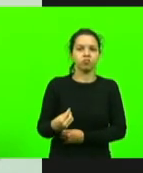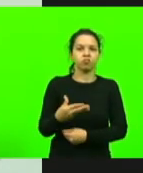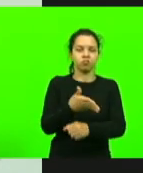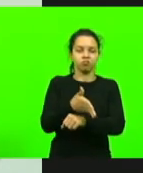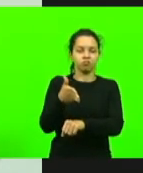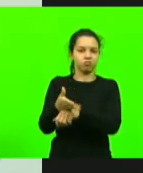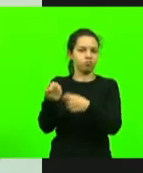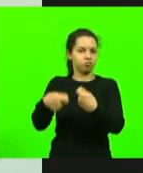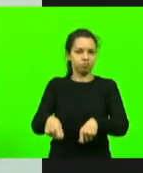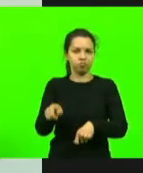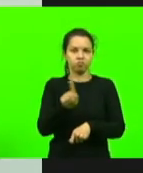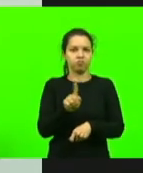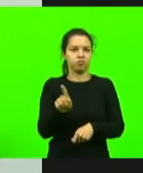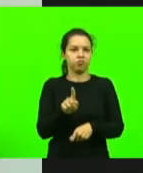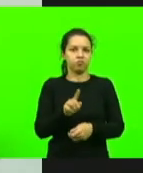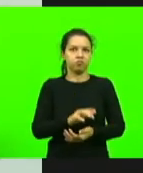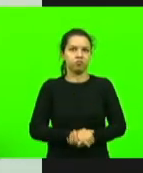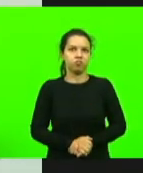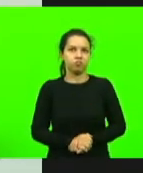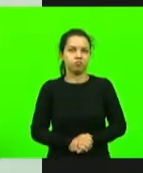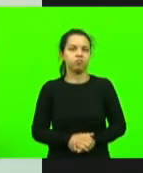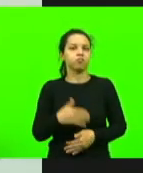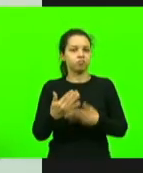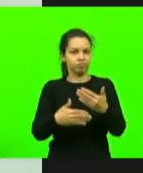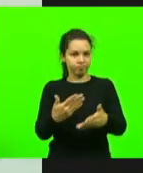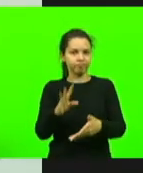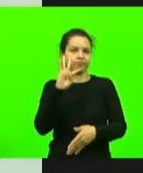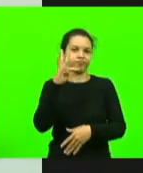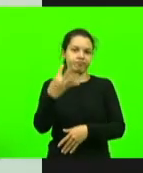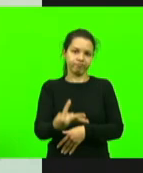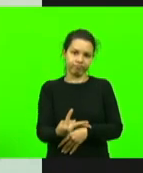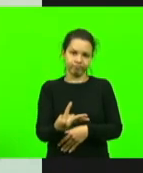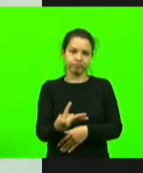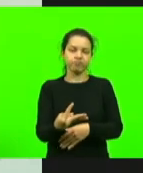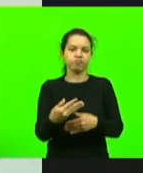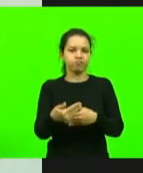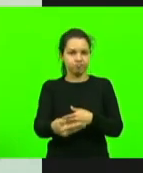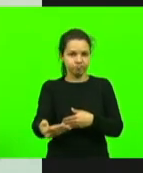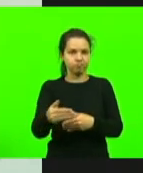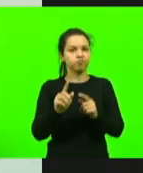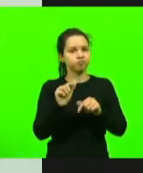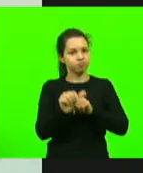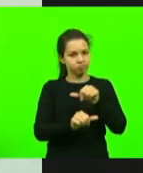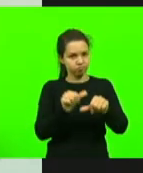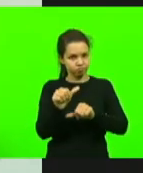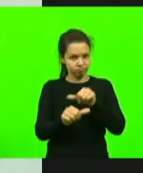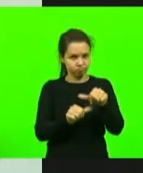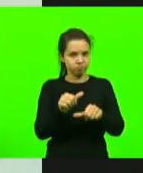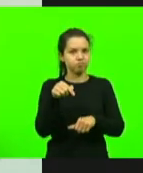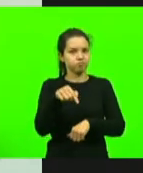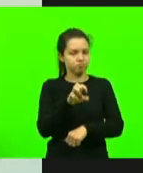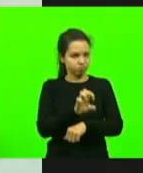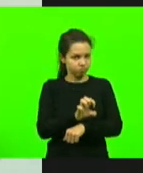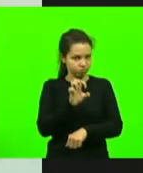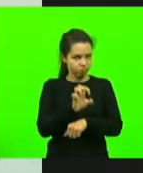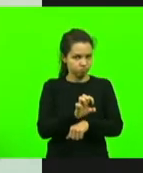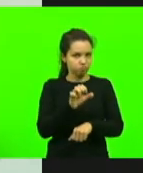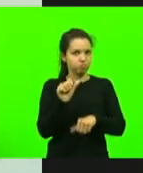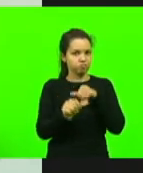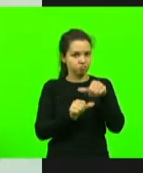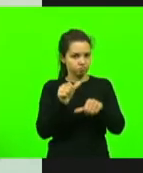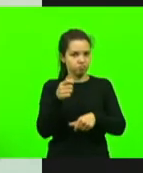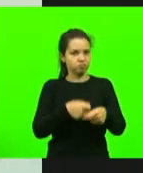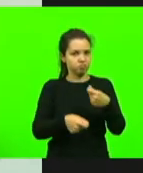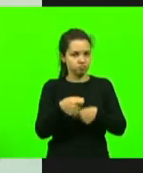então é às últimas consequências dessa relação portanto a reforma do Estado a reforma